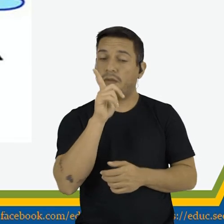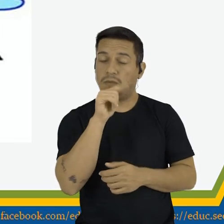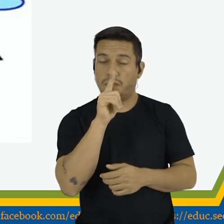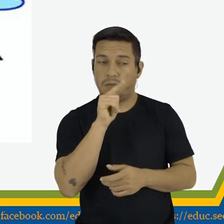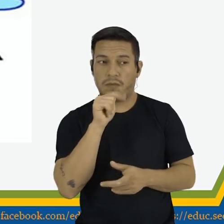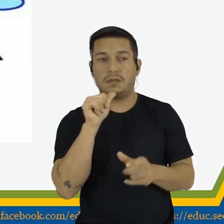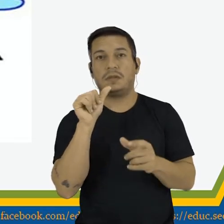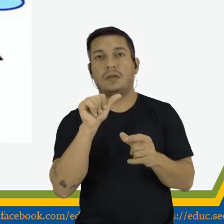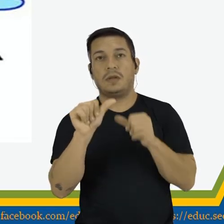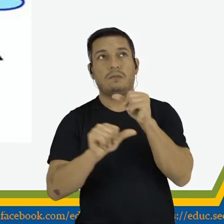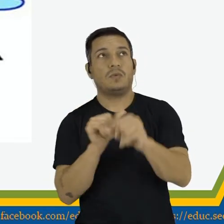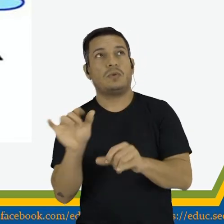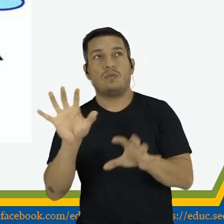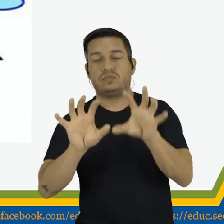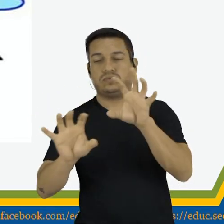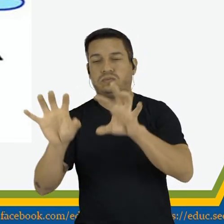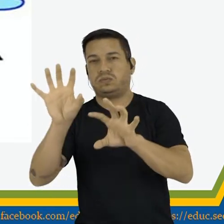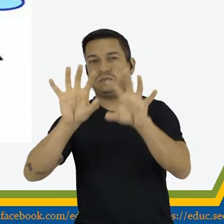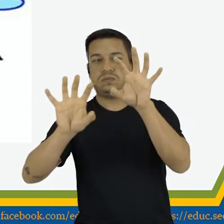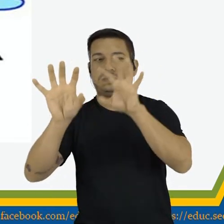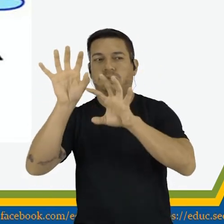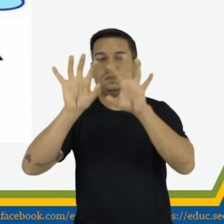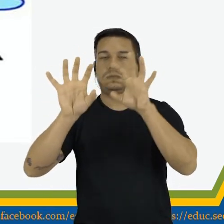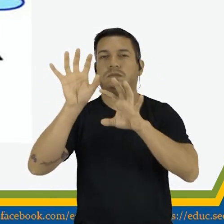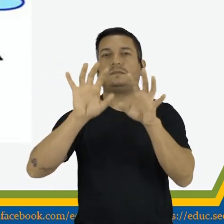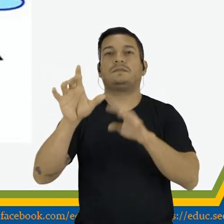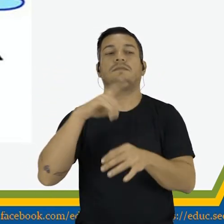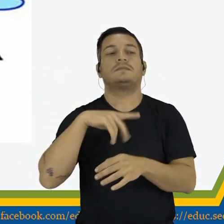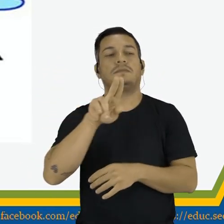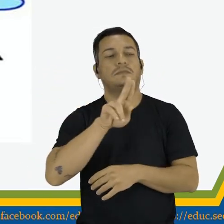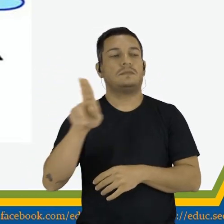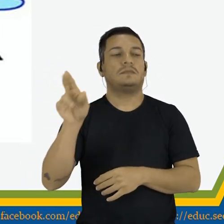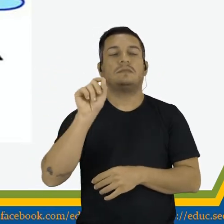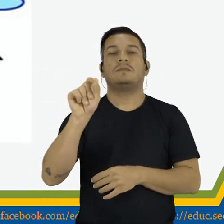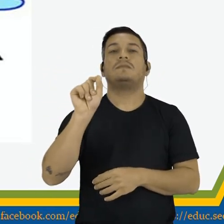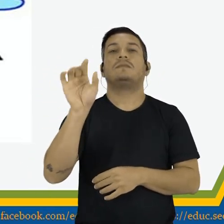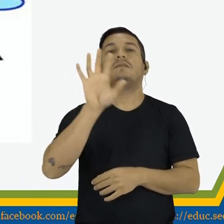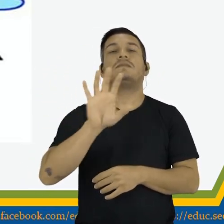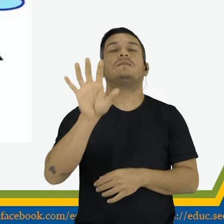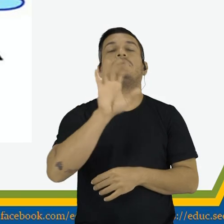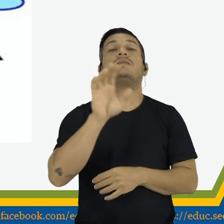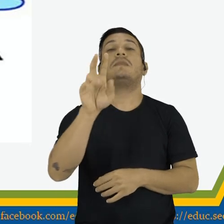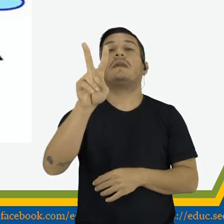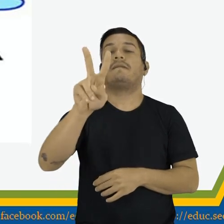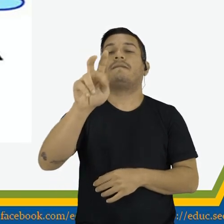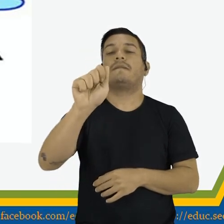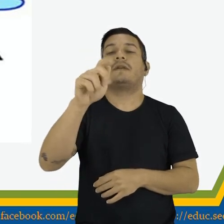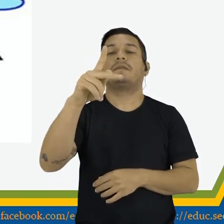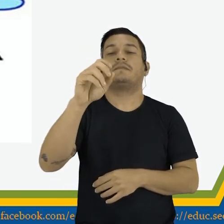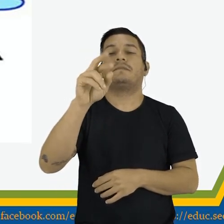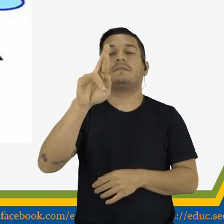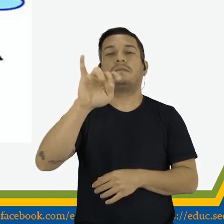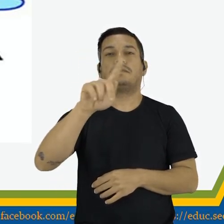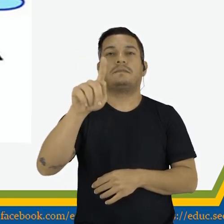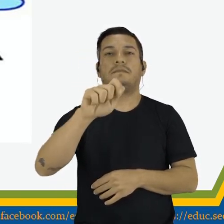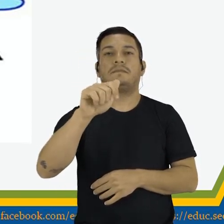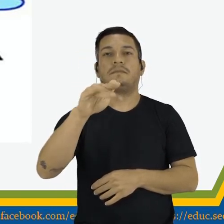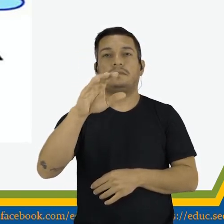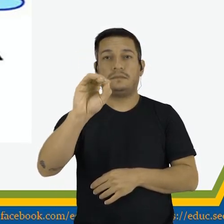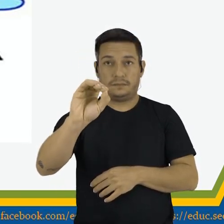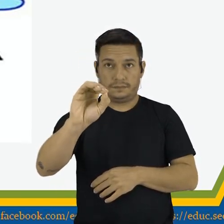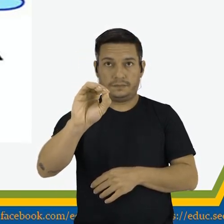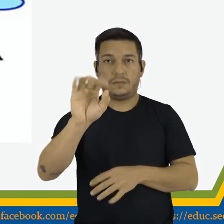líquido para o estado gasoso, nós nomeamos essa transformação, essa mudança de vaporização. Então a água